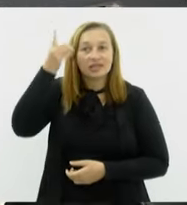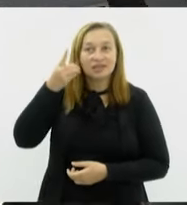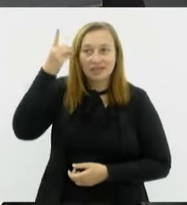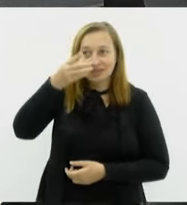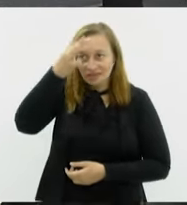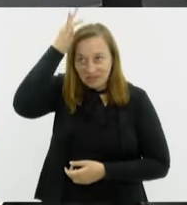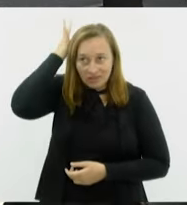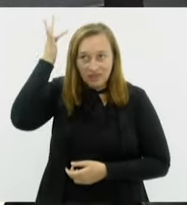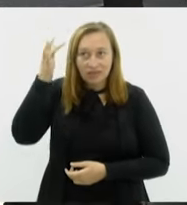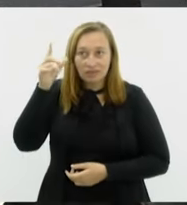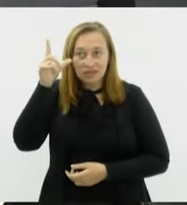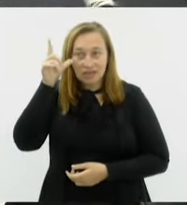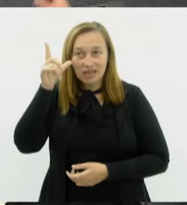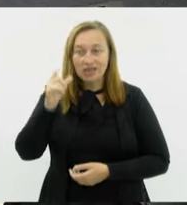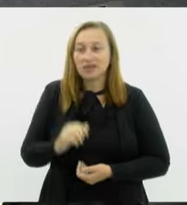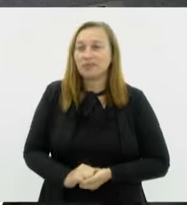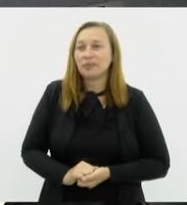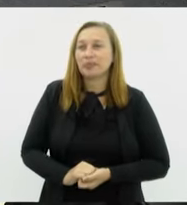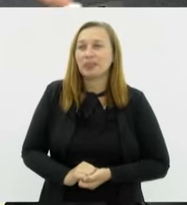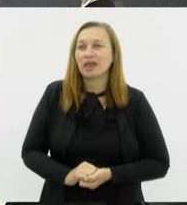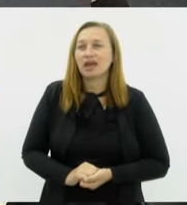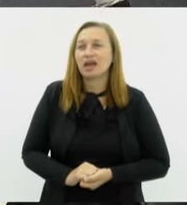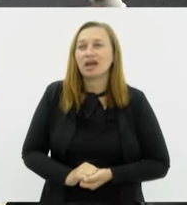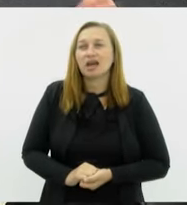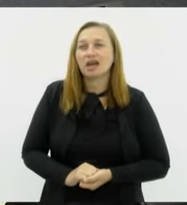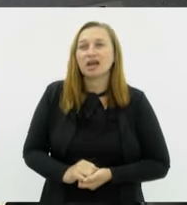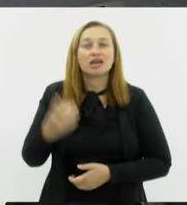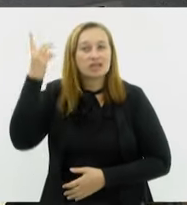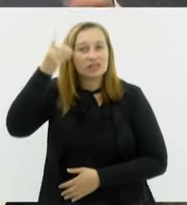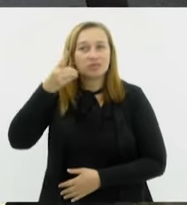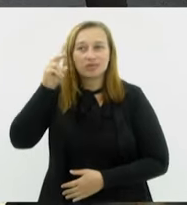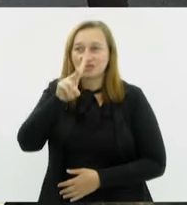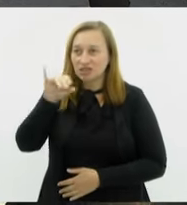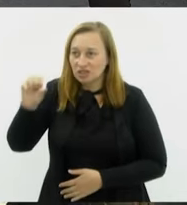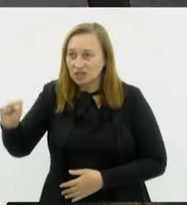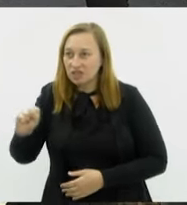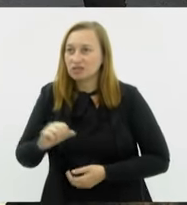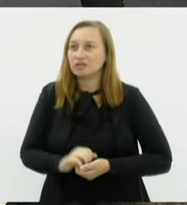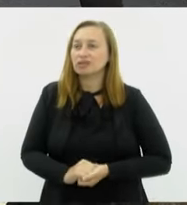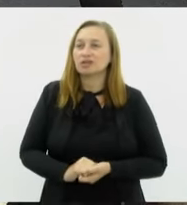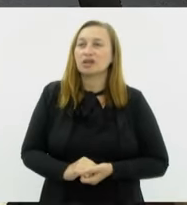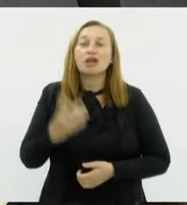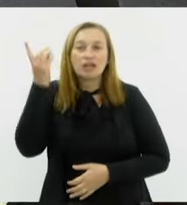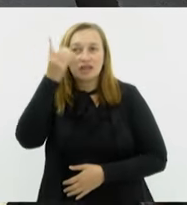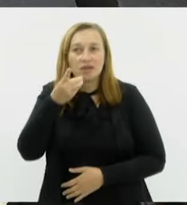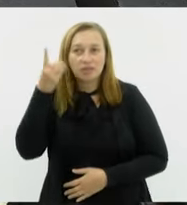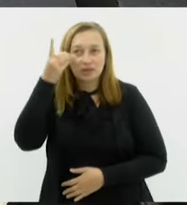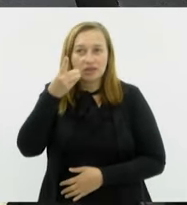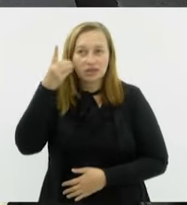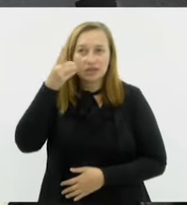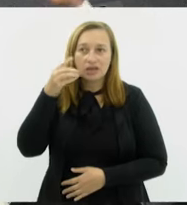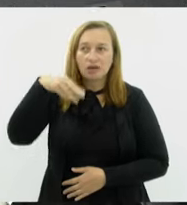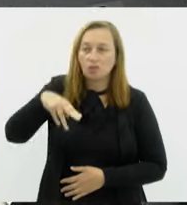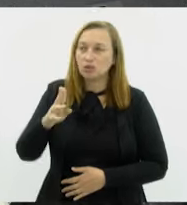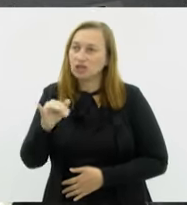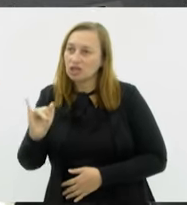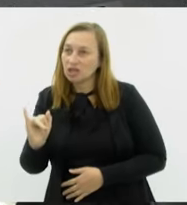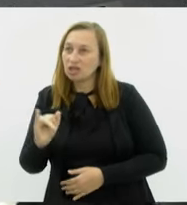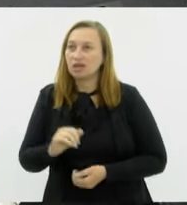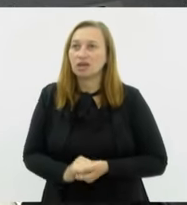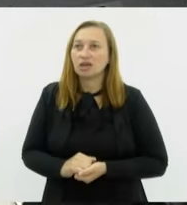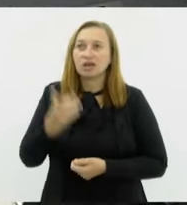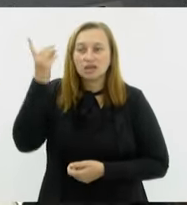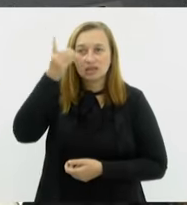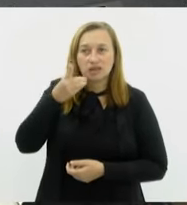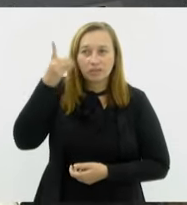Pacheco, deputado Vinícius Cozolino, deputado Munir,